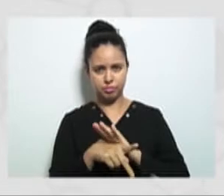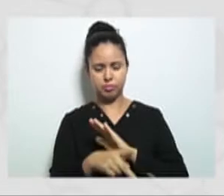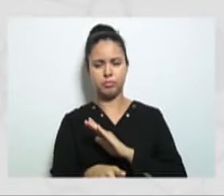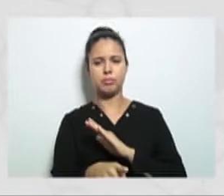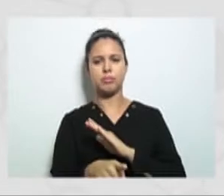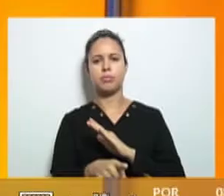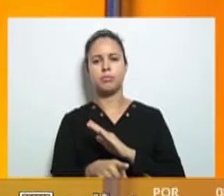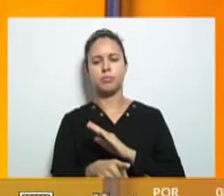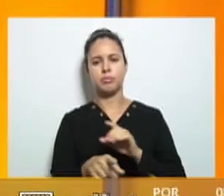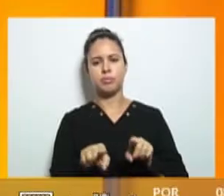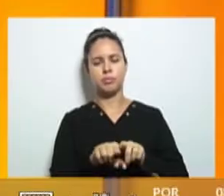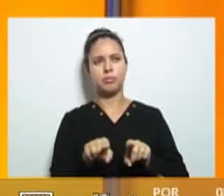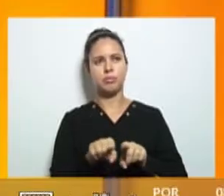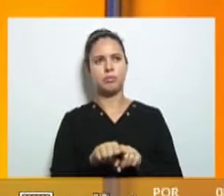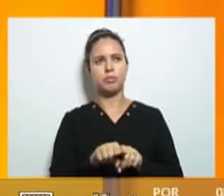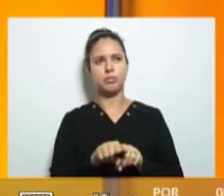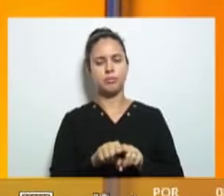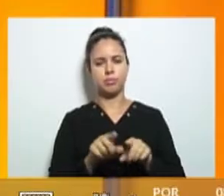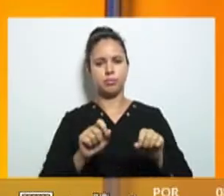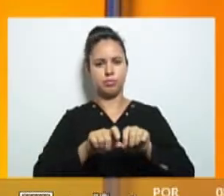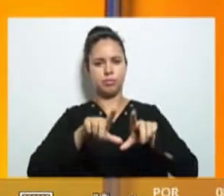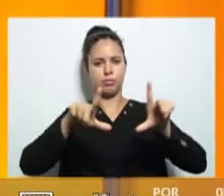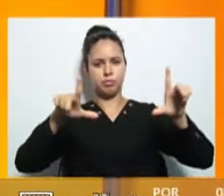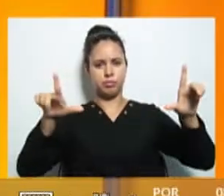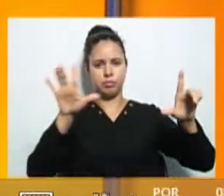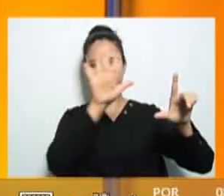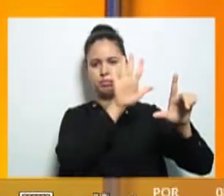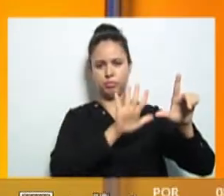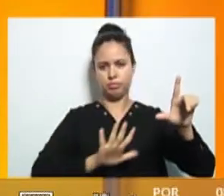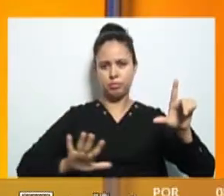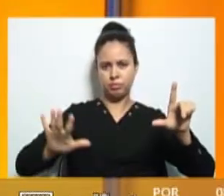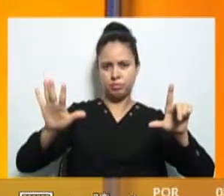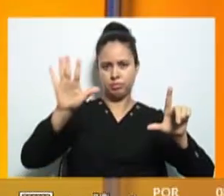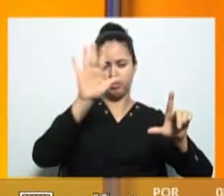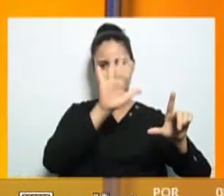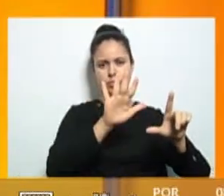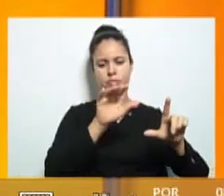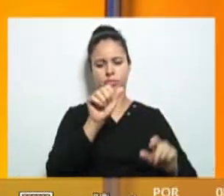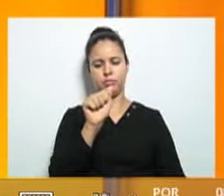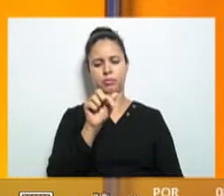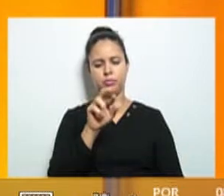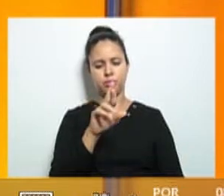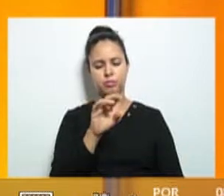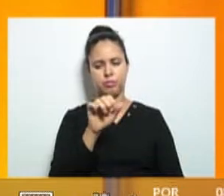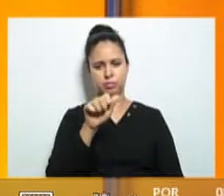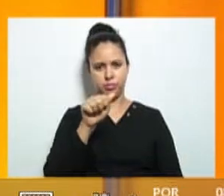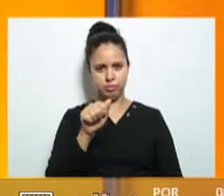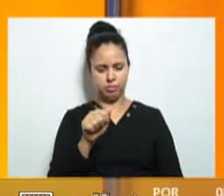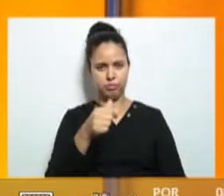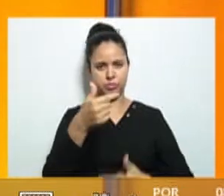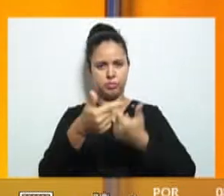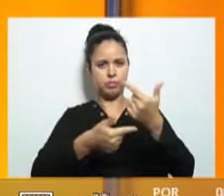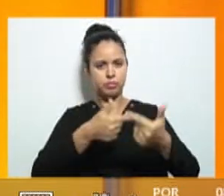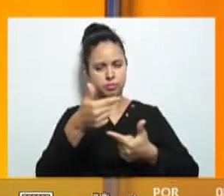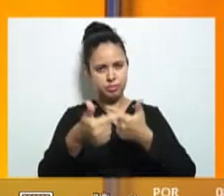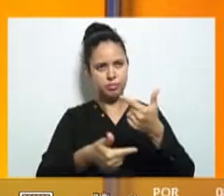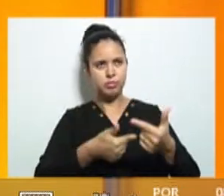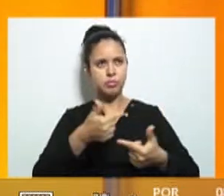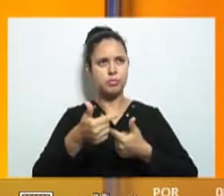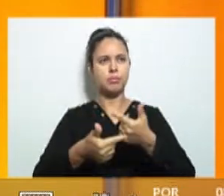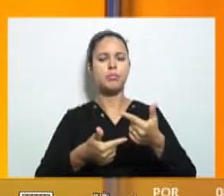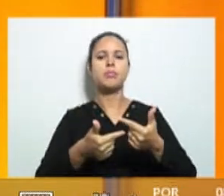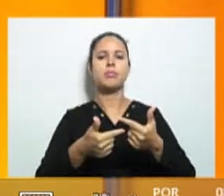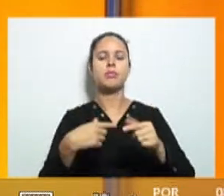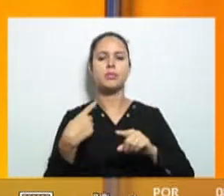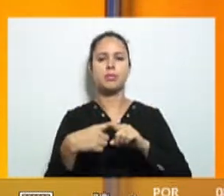área de trabalho, que é essa aqui, tá, gente? Ó, você liga o computador, primeira tela que aparece, a gente chama de área de trabalho no Windows, tá? Porque é